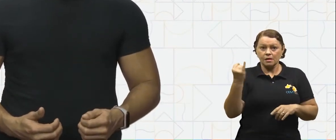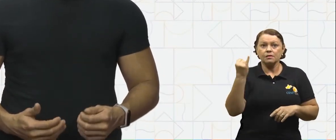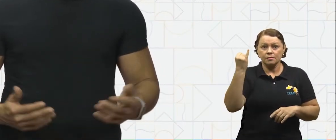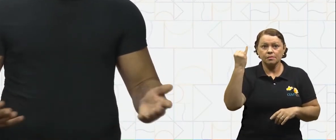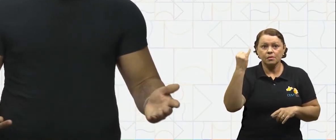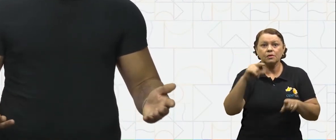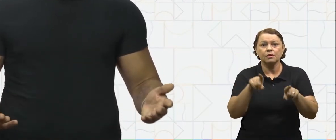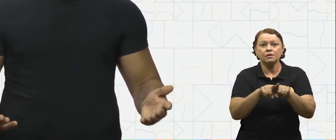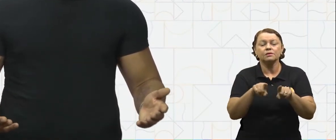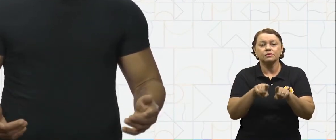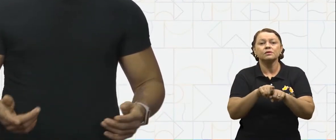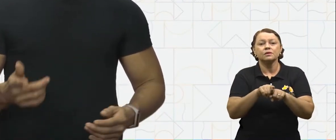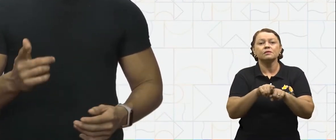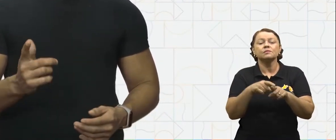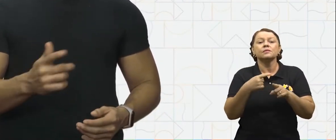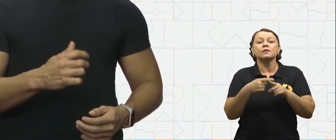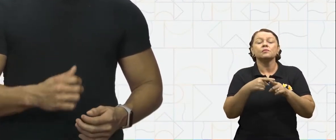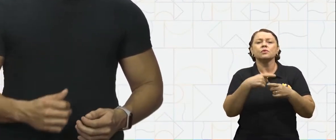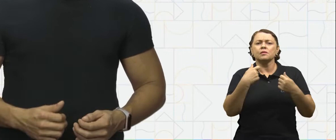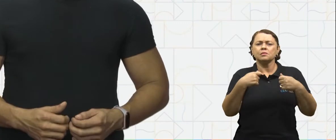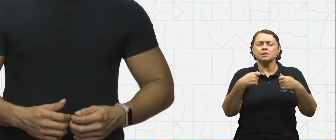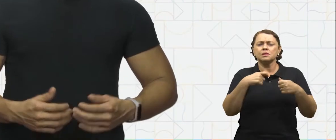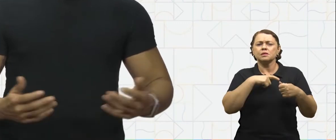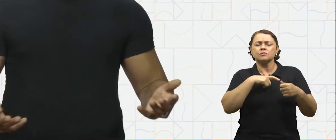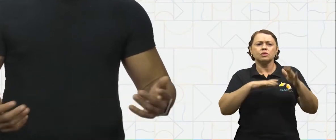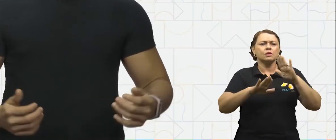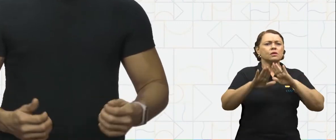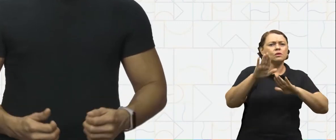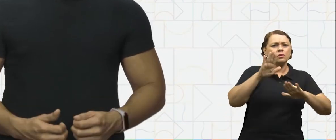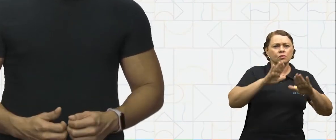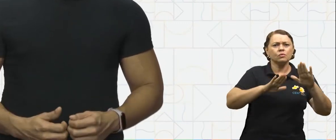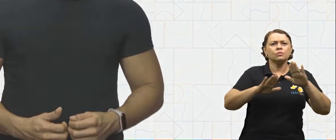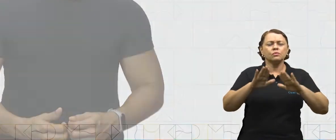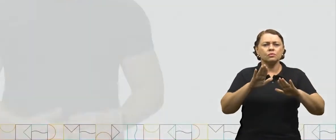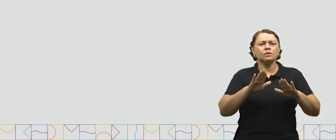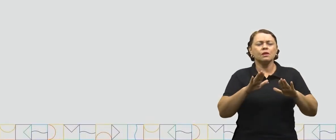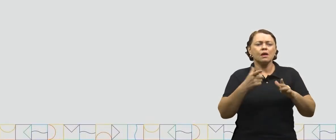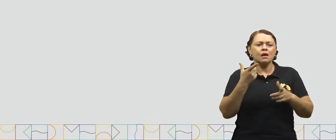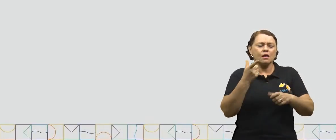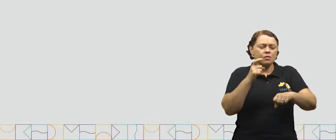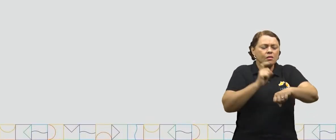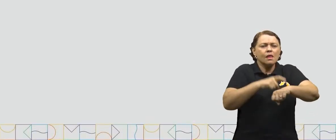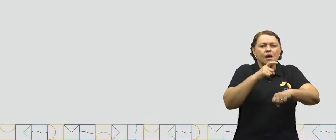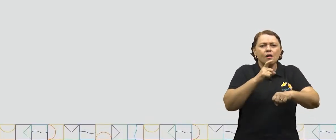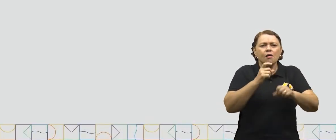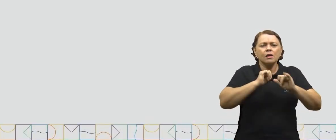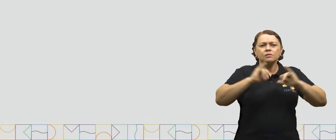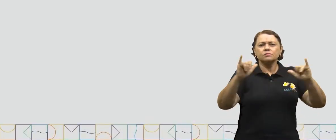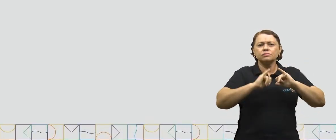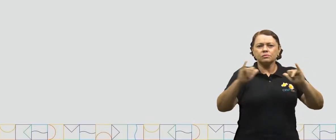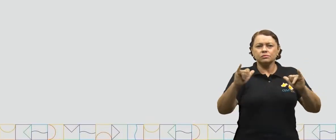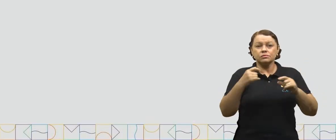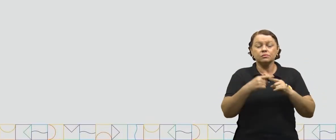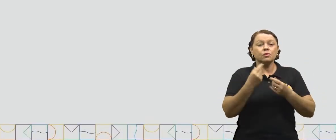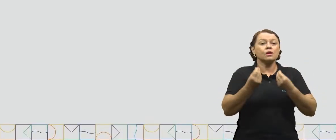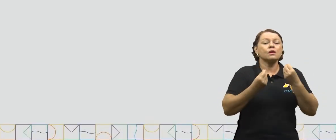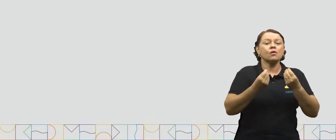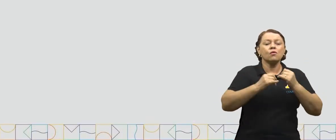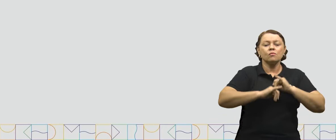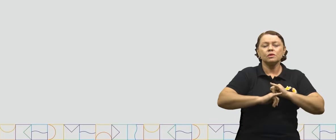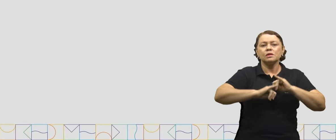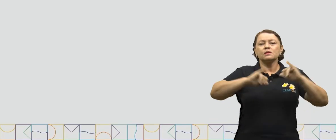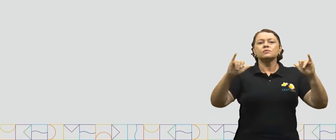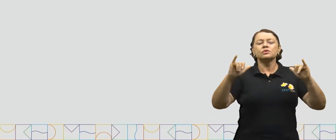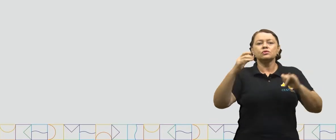histórico. Pelo contrário, devemos ter muito cuidado ao trabalhar com essas fontes. Há muitas formas de transmitir o conhecimento por meio